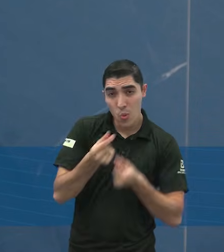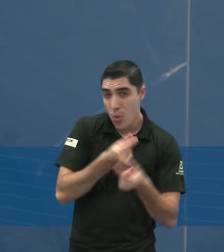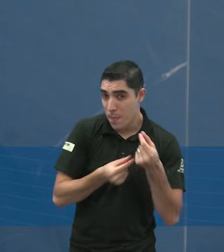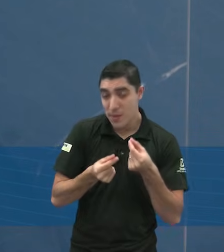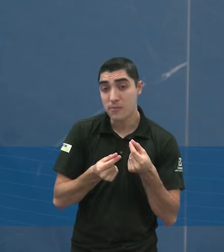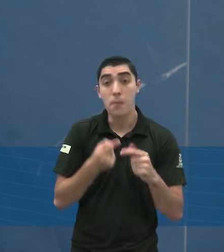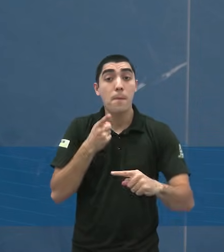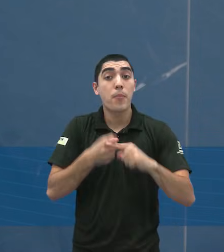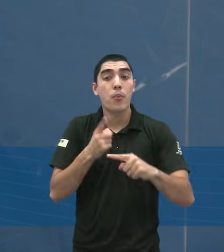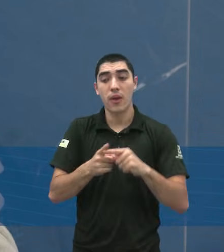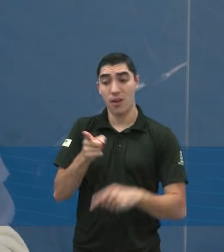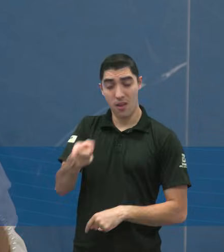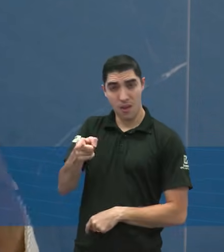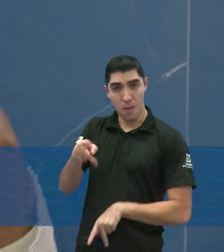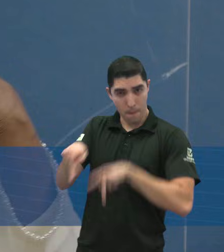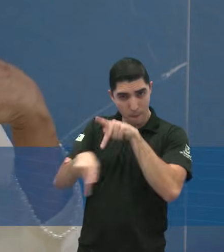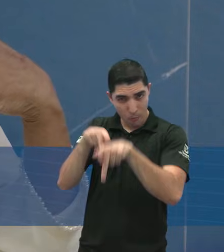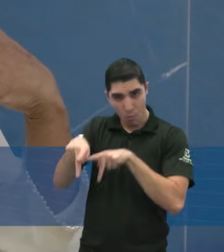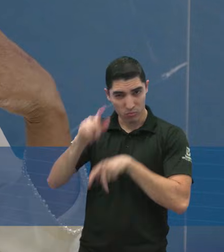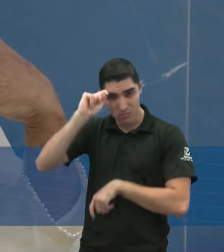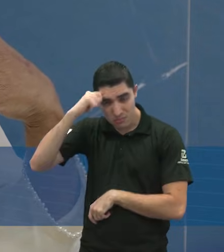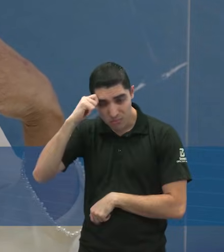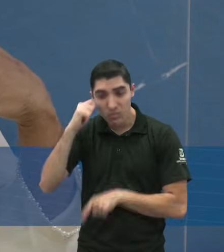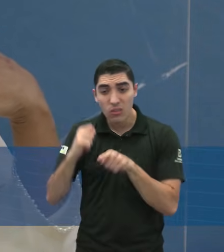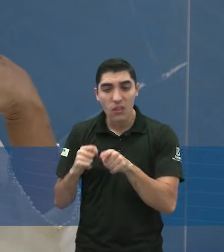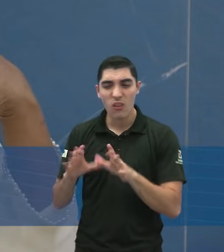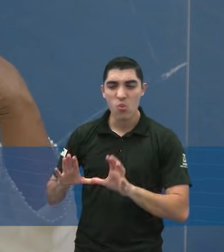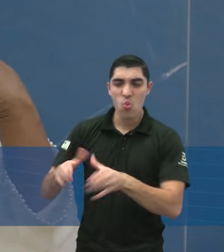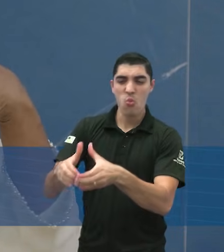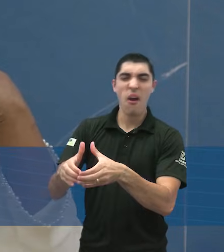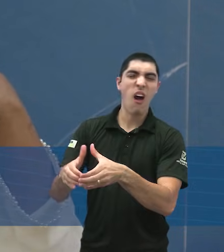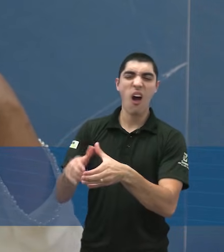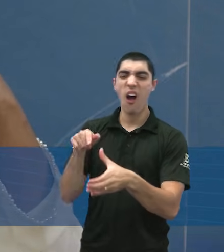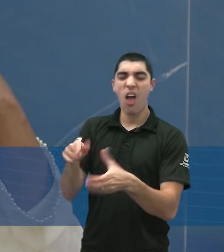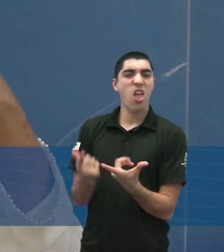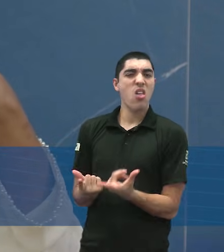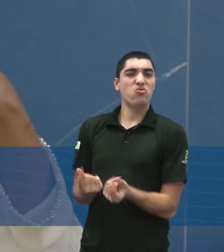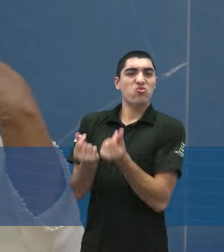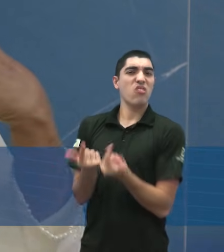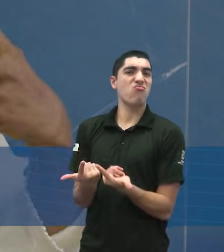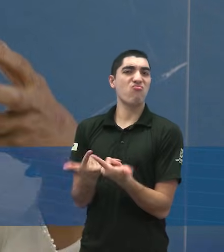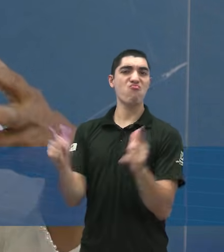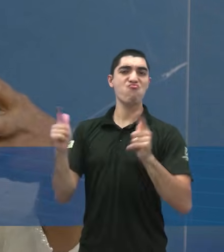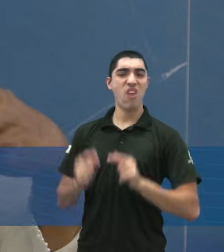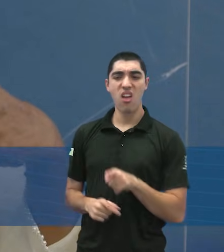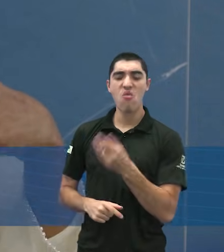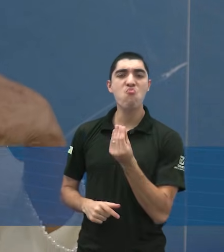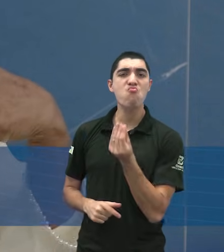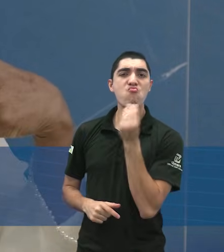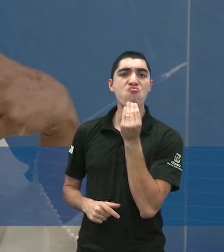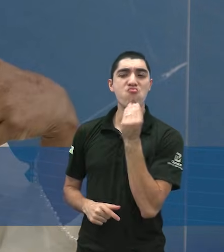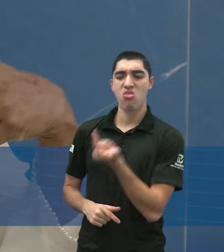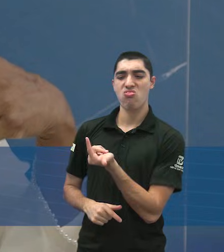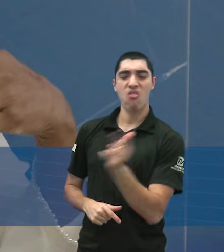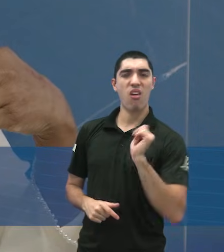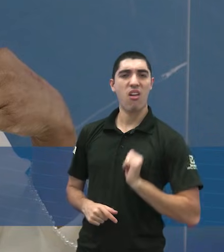porque é uma população que foi colocada com uma condição que não tem economia suficiente, ou então